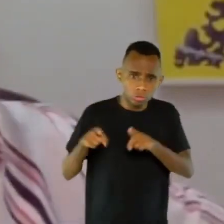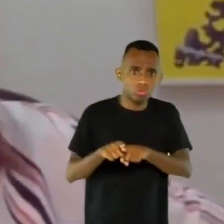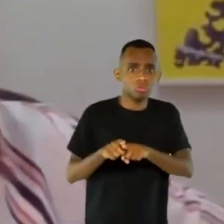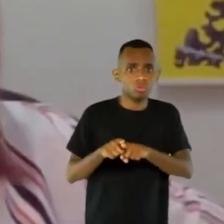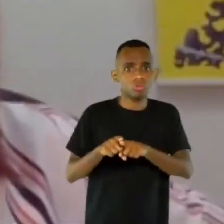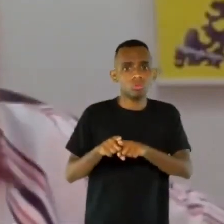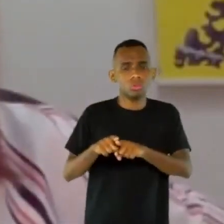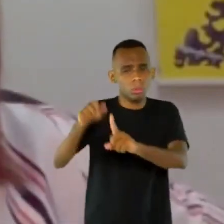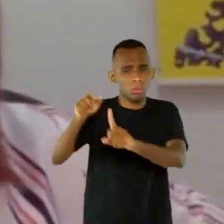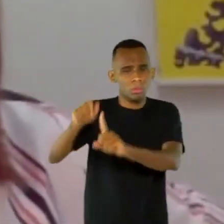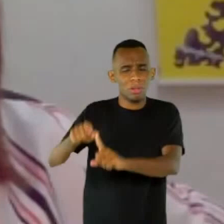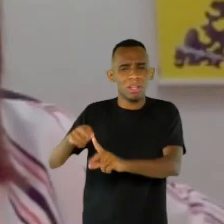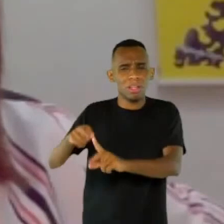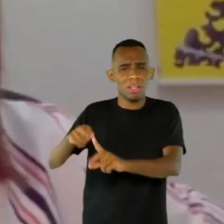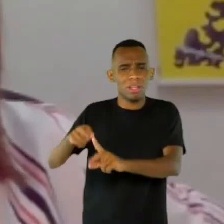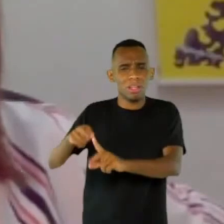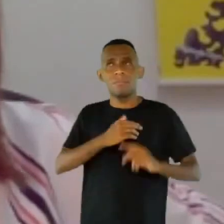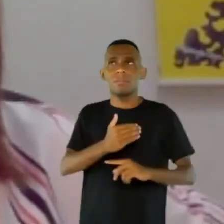atrás, e que é